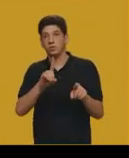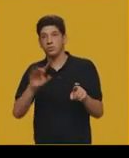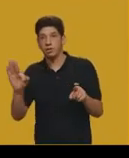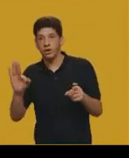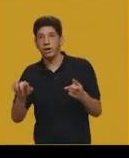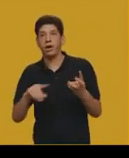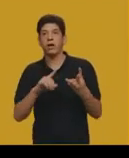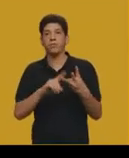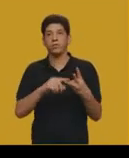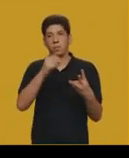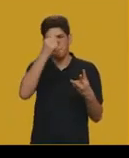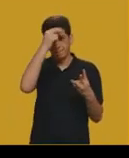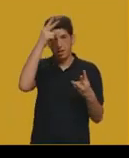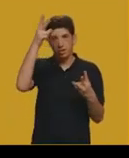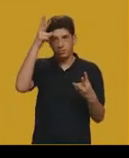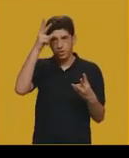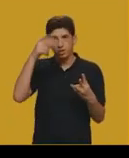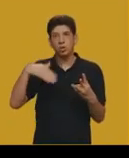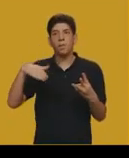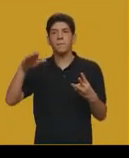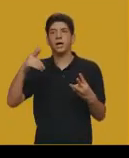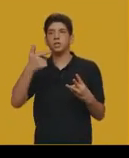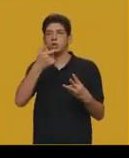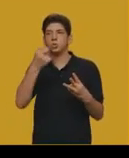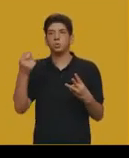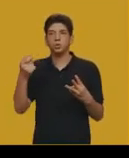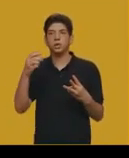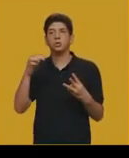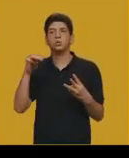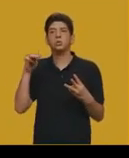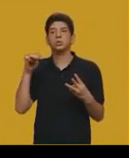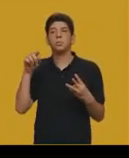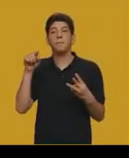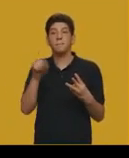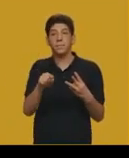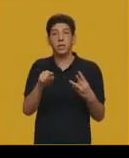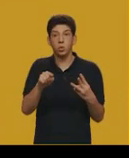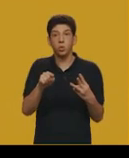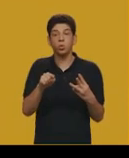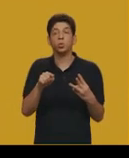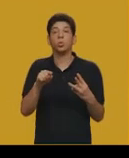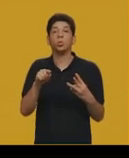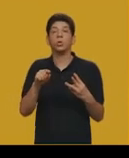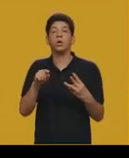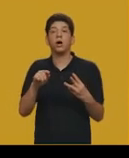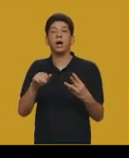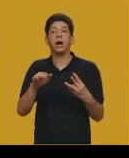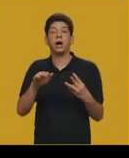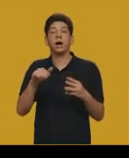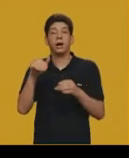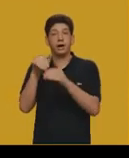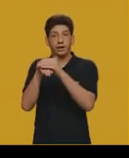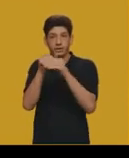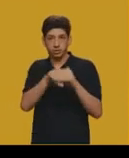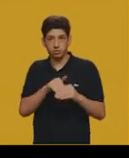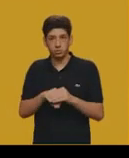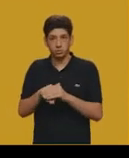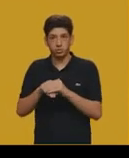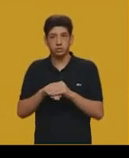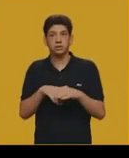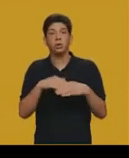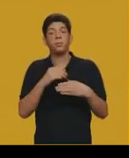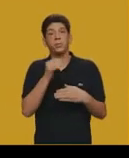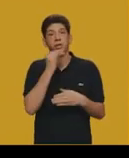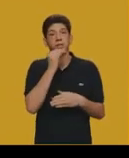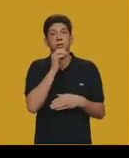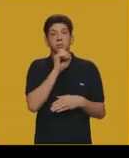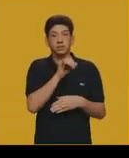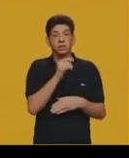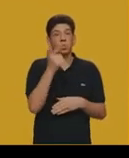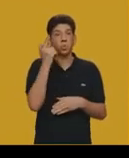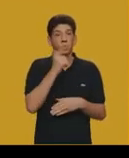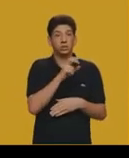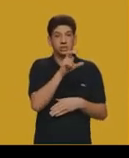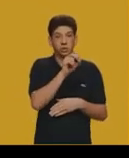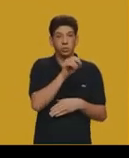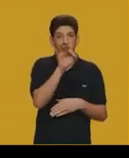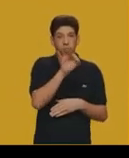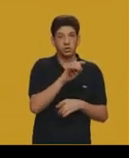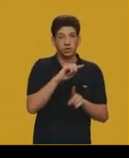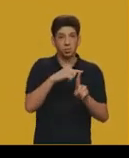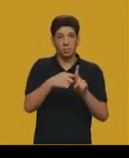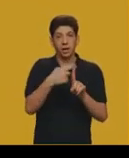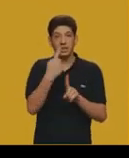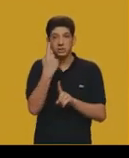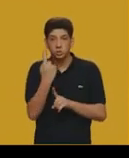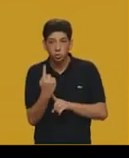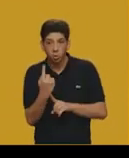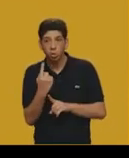eleitores, o sistema é o seguinte, as pessoas votam e quem conseguir 50% mais um, ele vai ser eleito. Se a pessoa